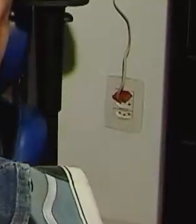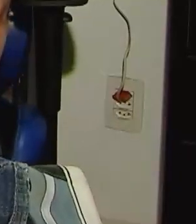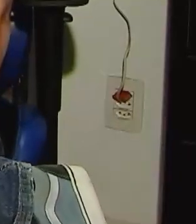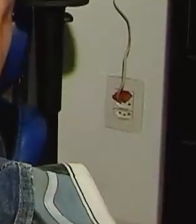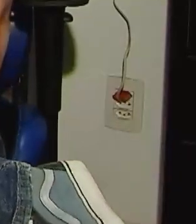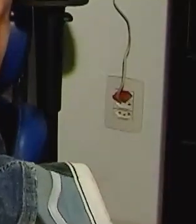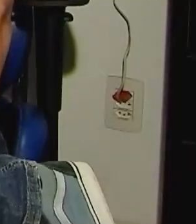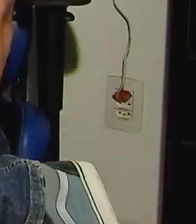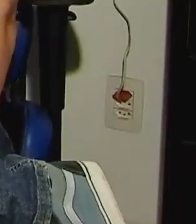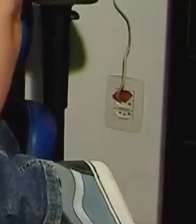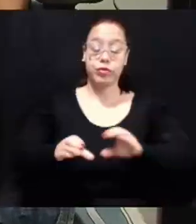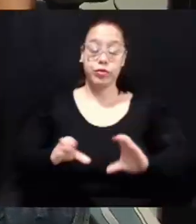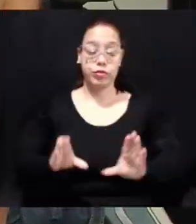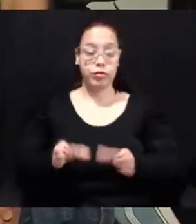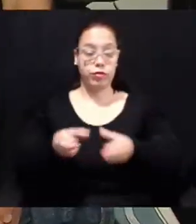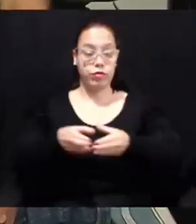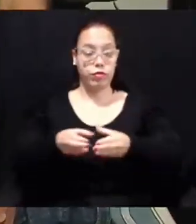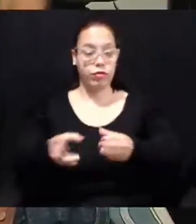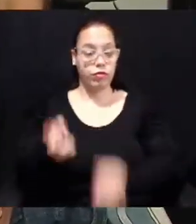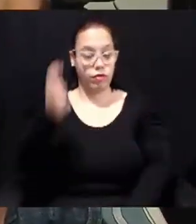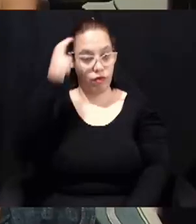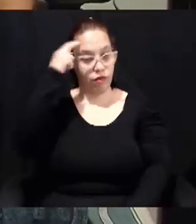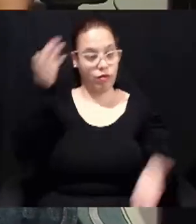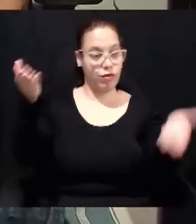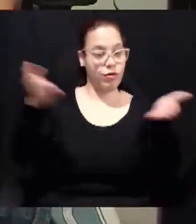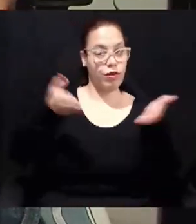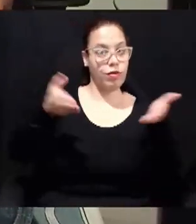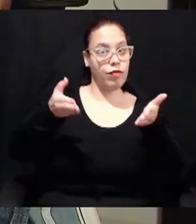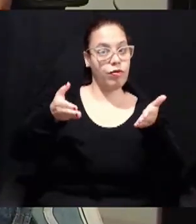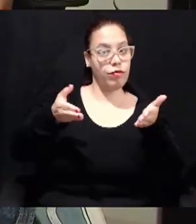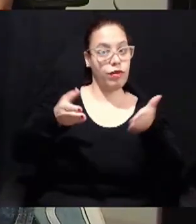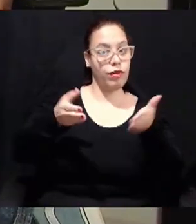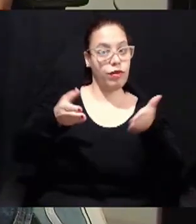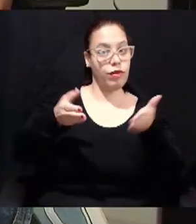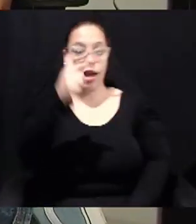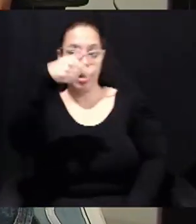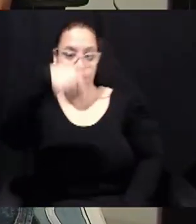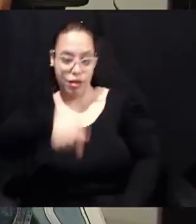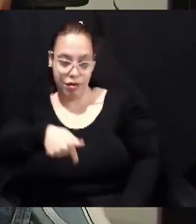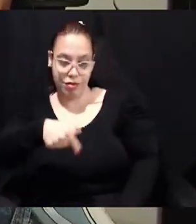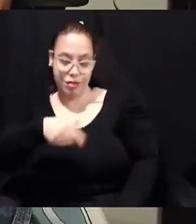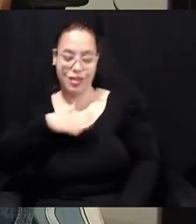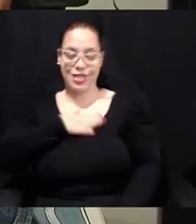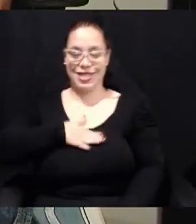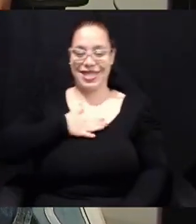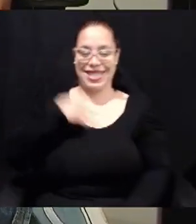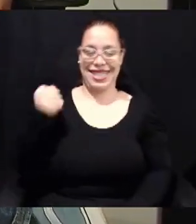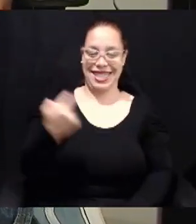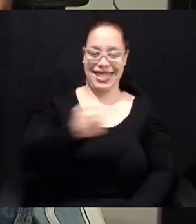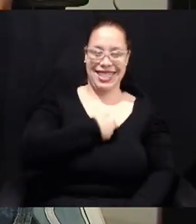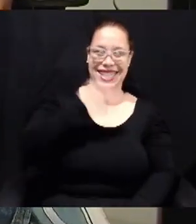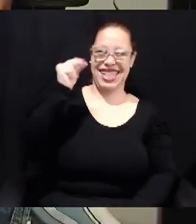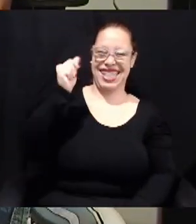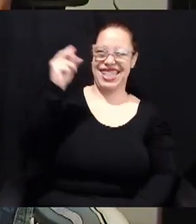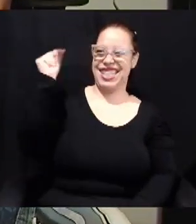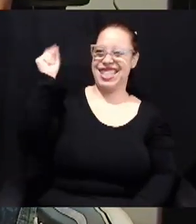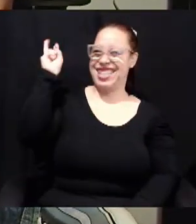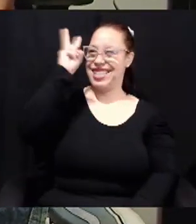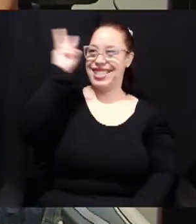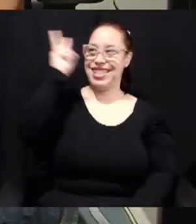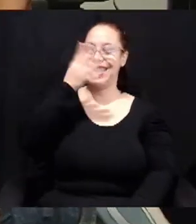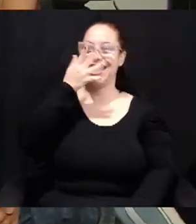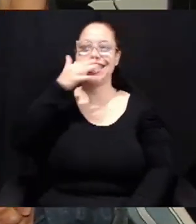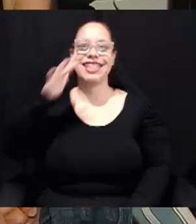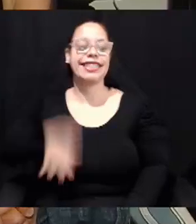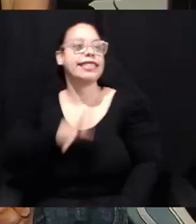No Conexão Cultural de hoje a gente vai falar do universo HQ, esse querido da gente que remete à nossa infância, porque a gente costuma conhecer o